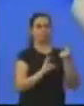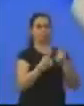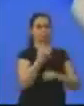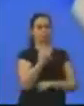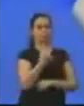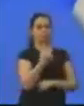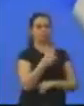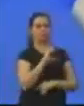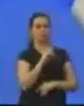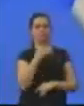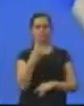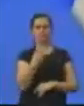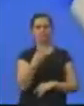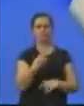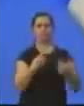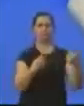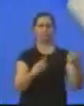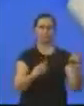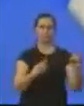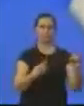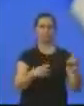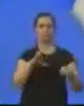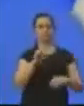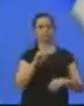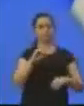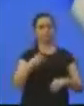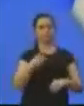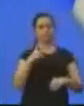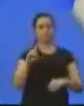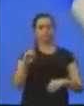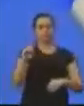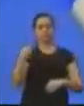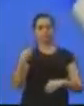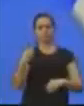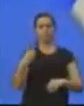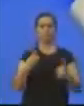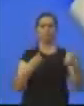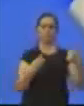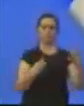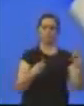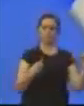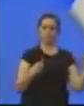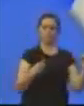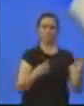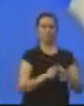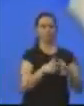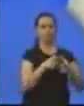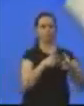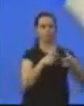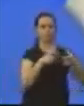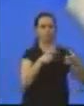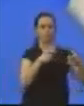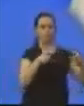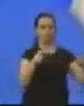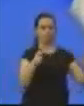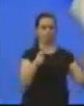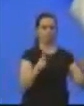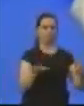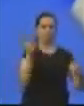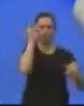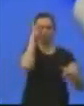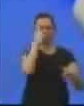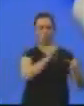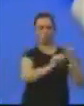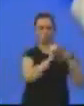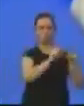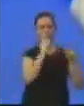ótimo. Mas quando é 0,1, dá 10. Quando é 0,01, dá 100. E o negócio vai crescendo muito rápido. Bom, então o que está acontecendo?